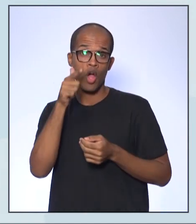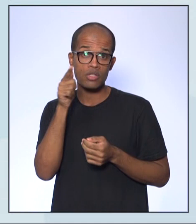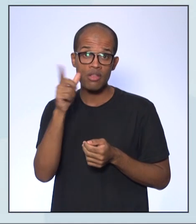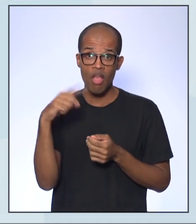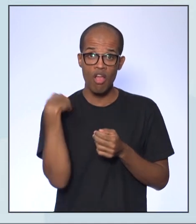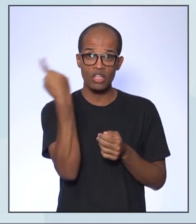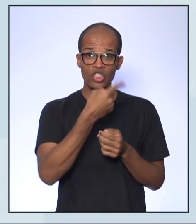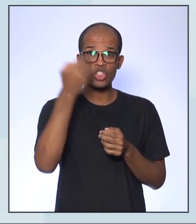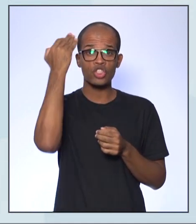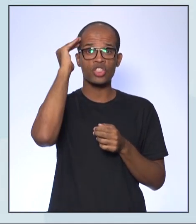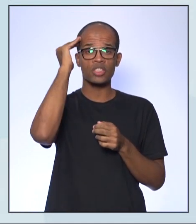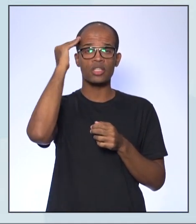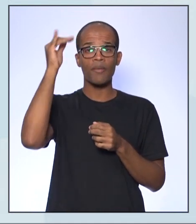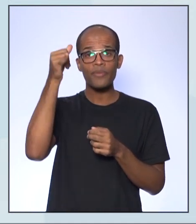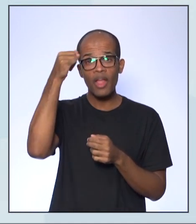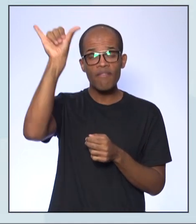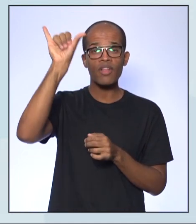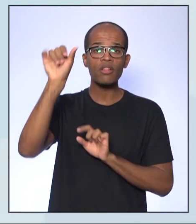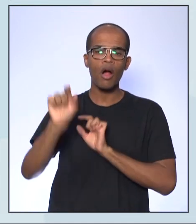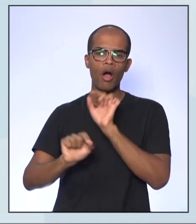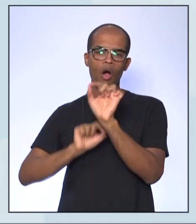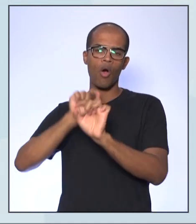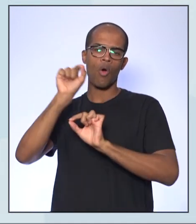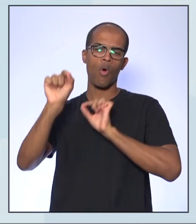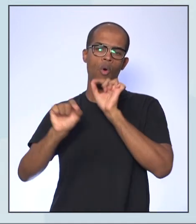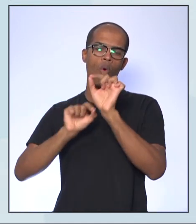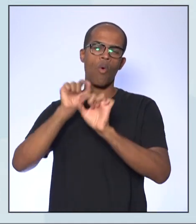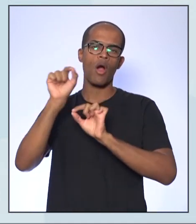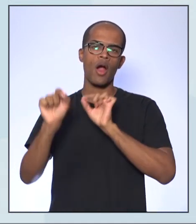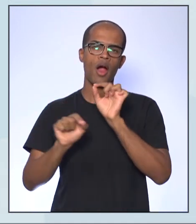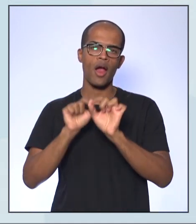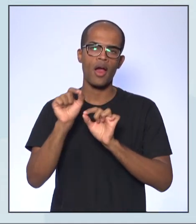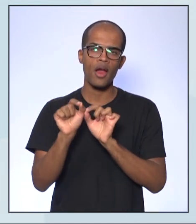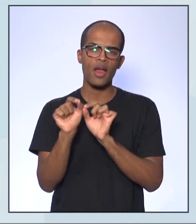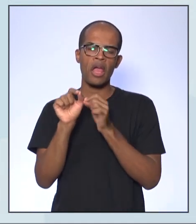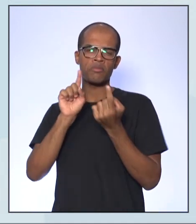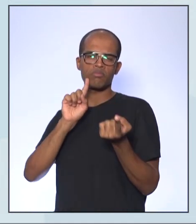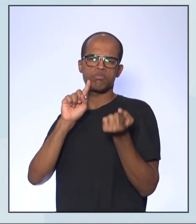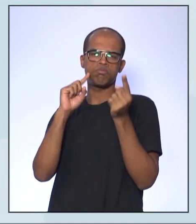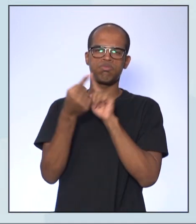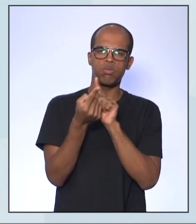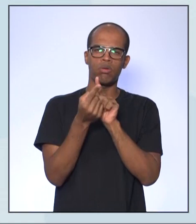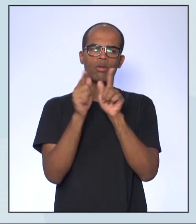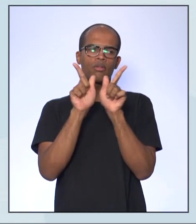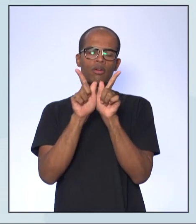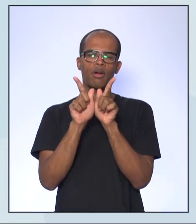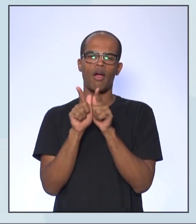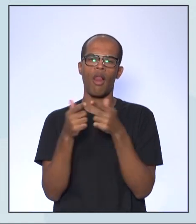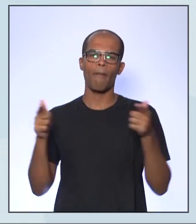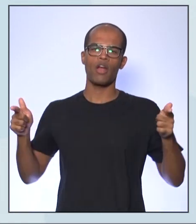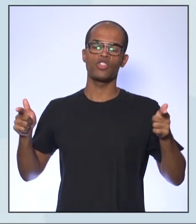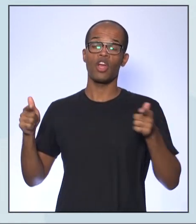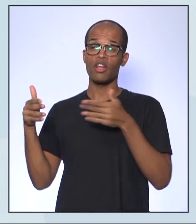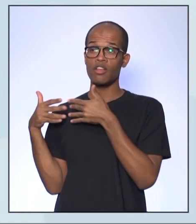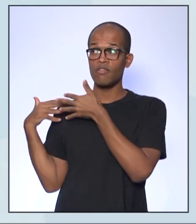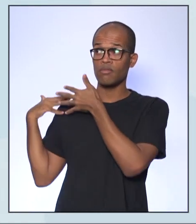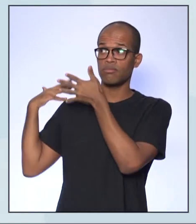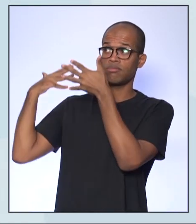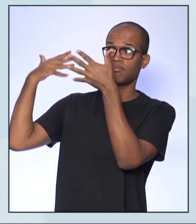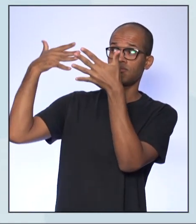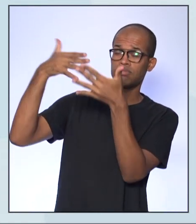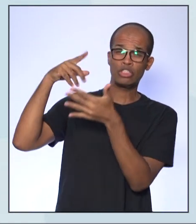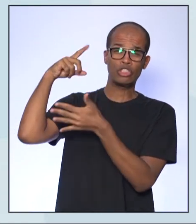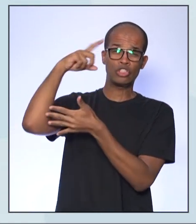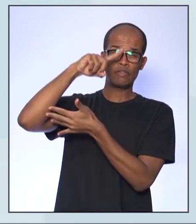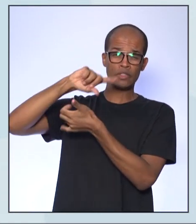tendemos, evitando-se, dessa forma, as estéreis controvérsias gramaticais oriundas de uma difícil adaptação